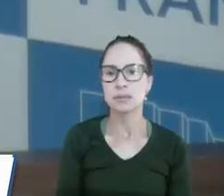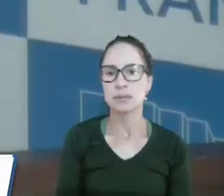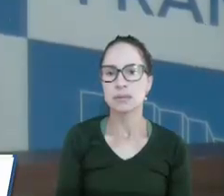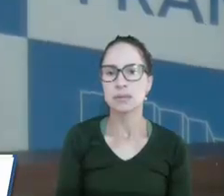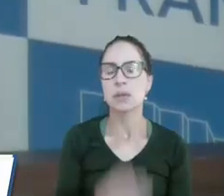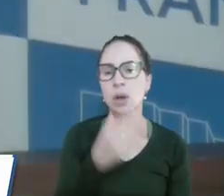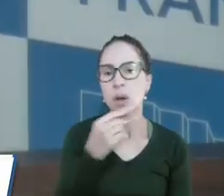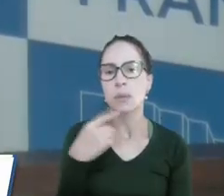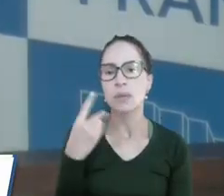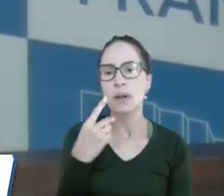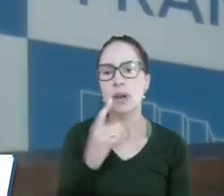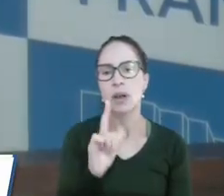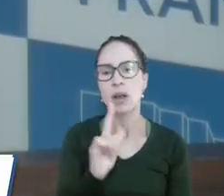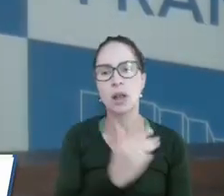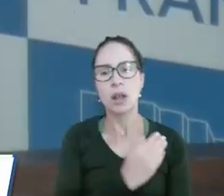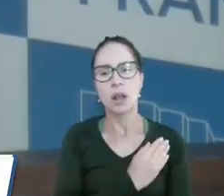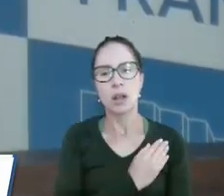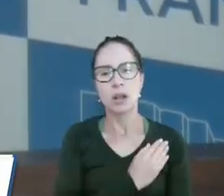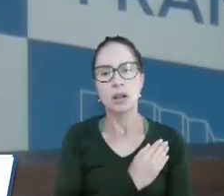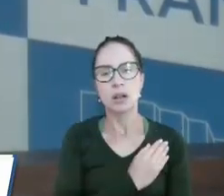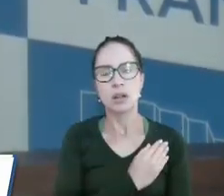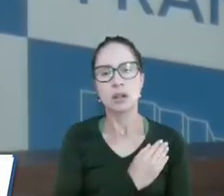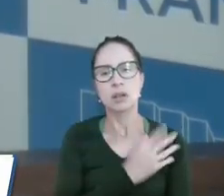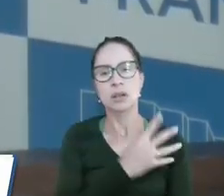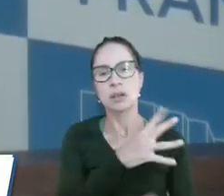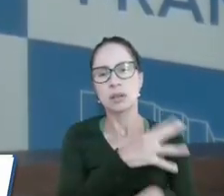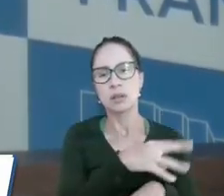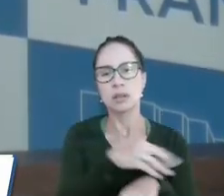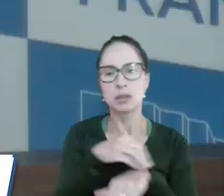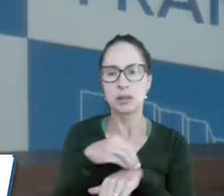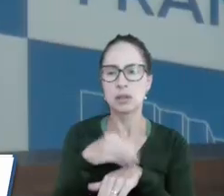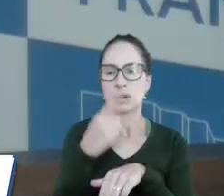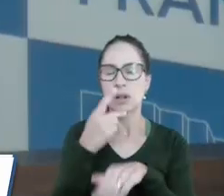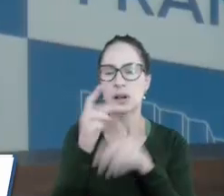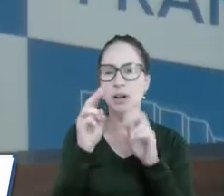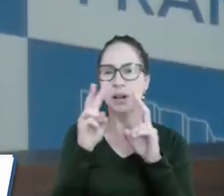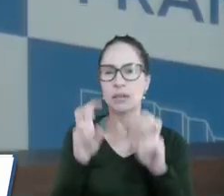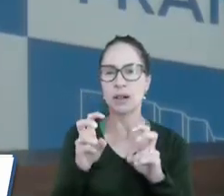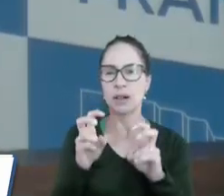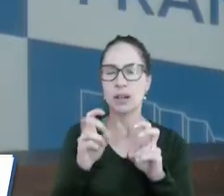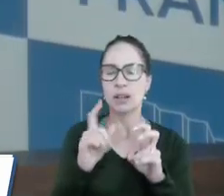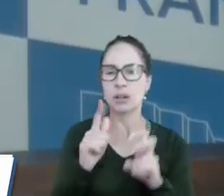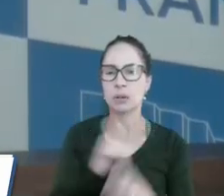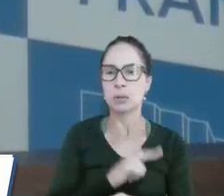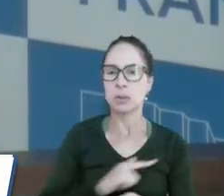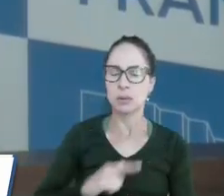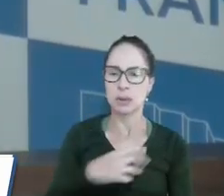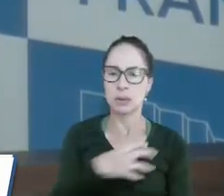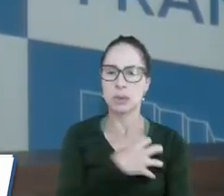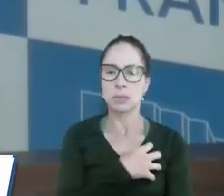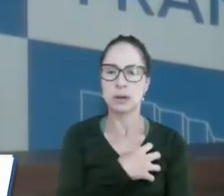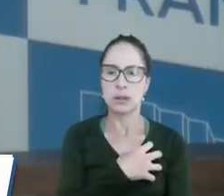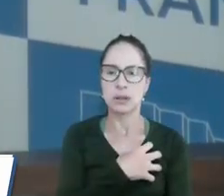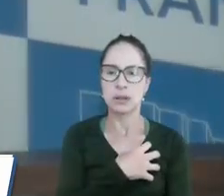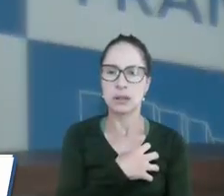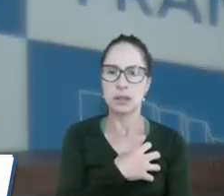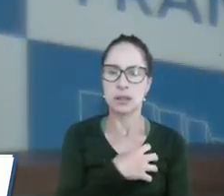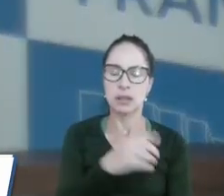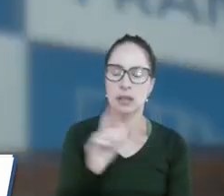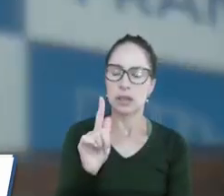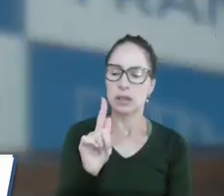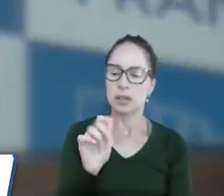Leandro Patriota trouxe aquela fala do governador da Bahia, Jerônimo